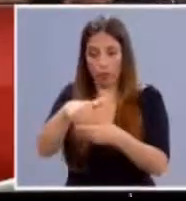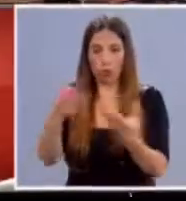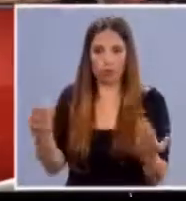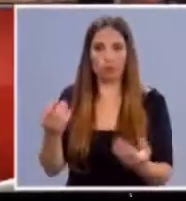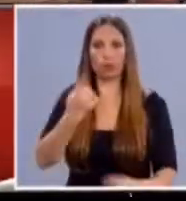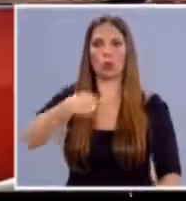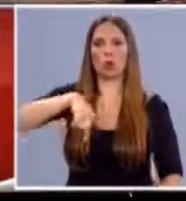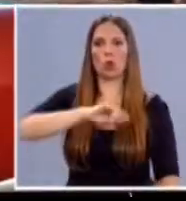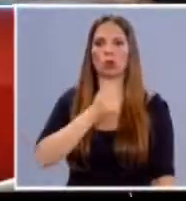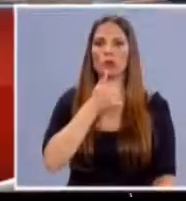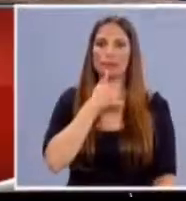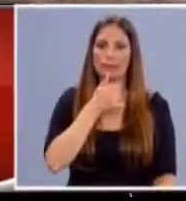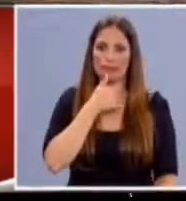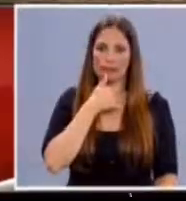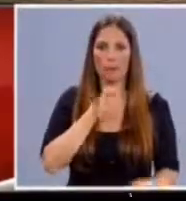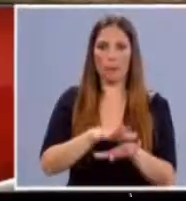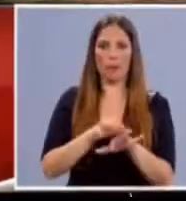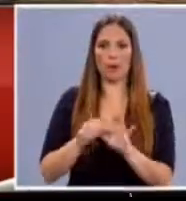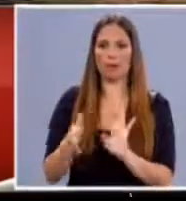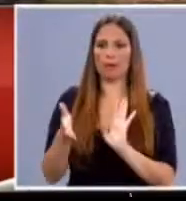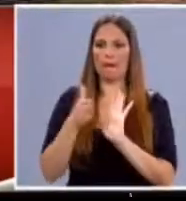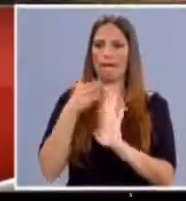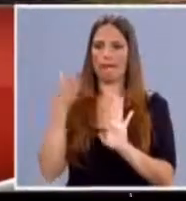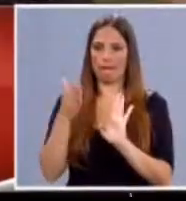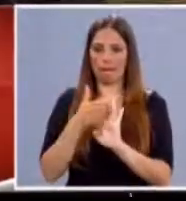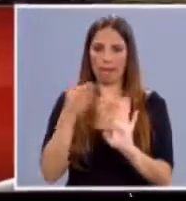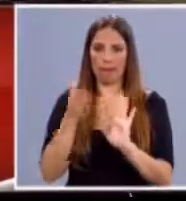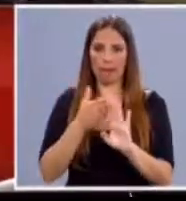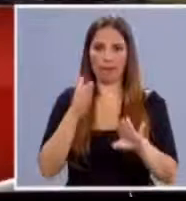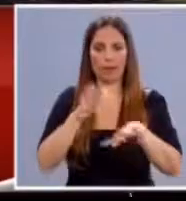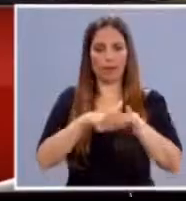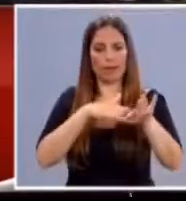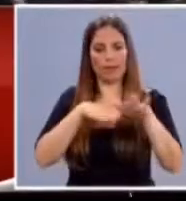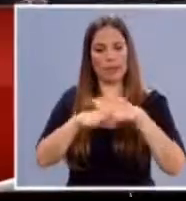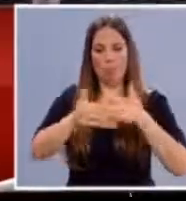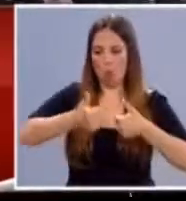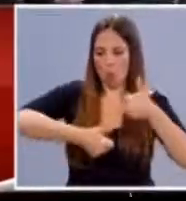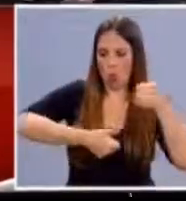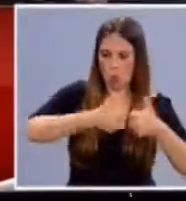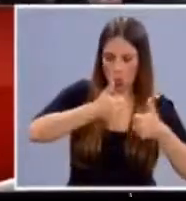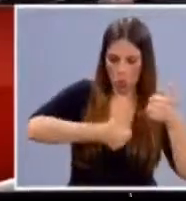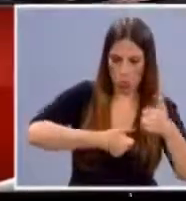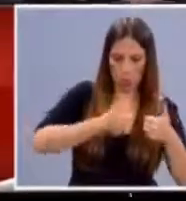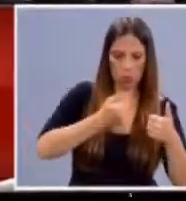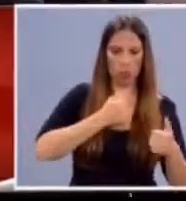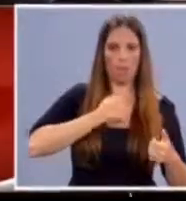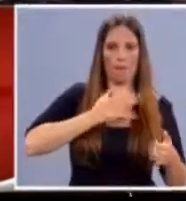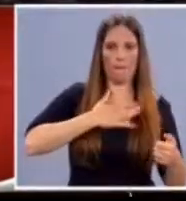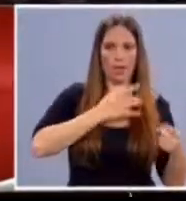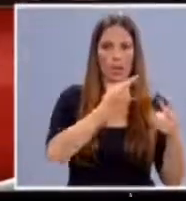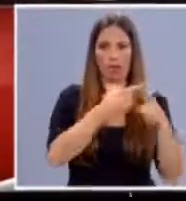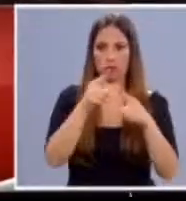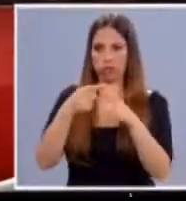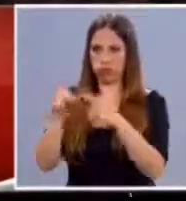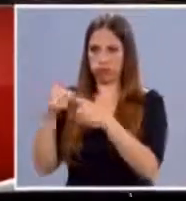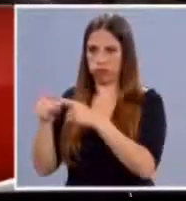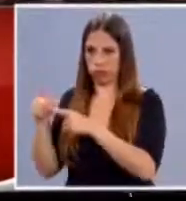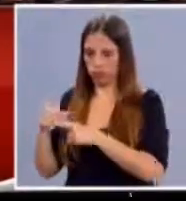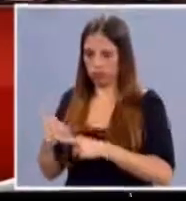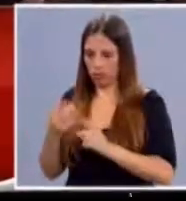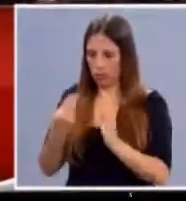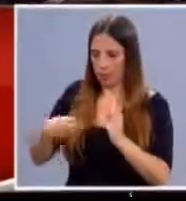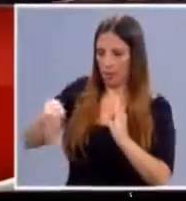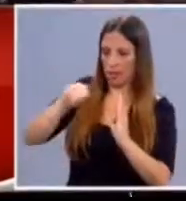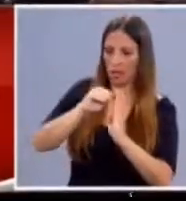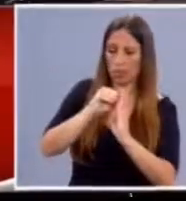Quisemos e rapidamente, efetivamente, fizemos um concurso, houve várias empresas que concorreram e adjudicámos à Creston